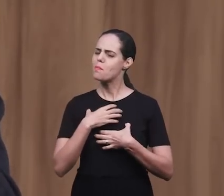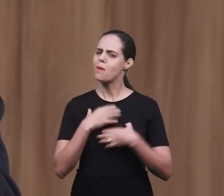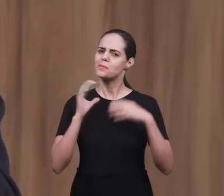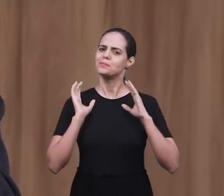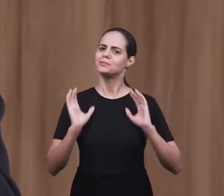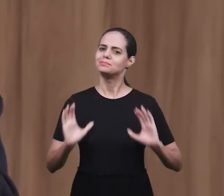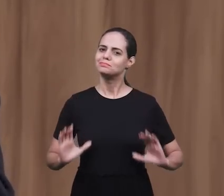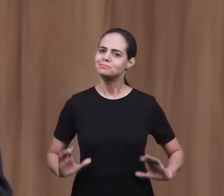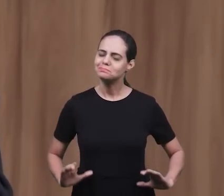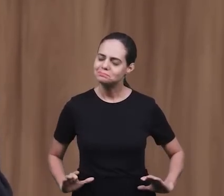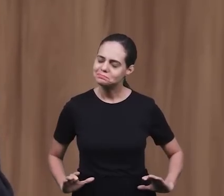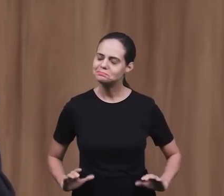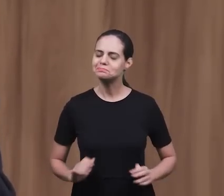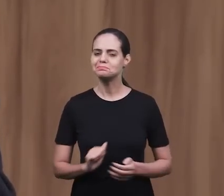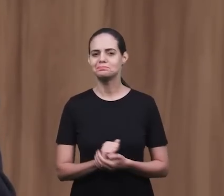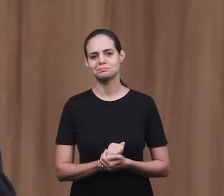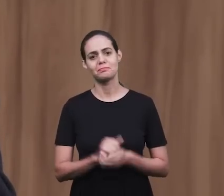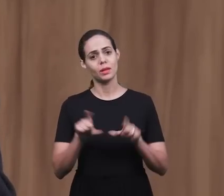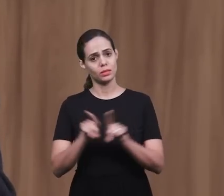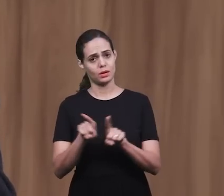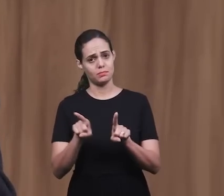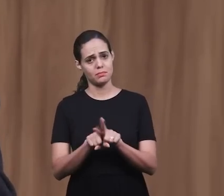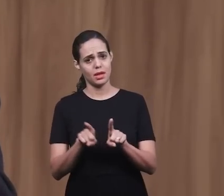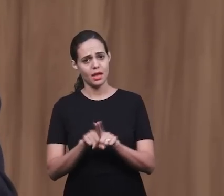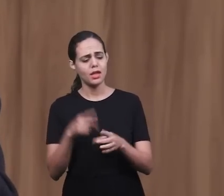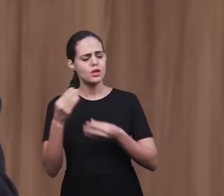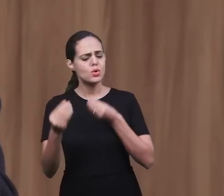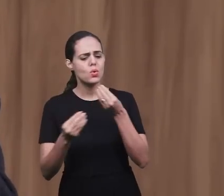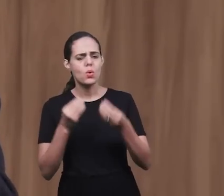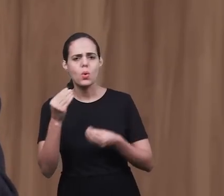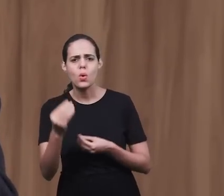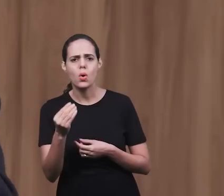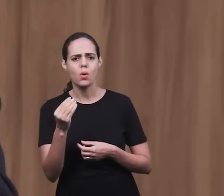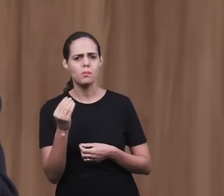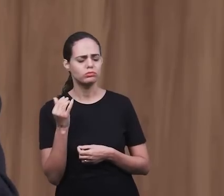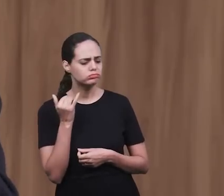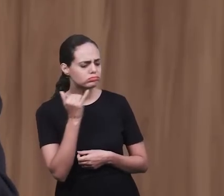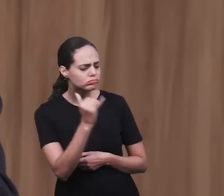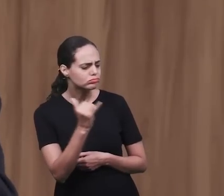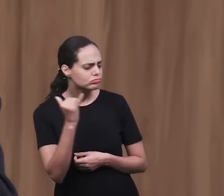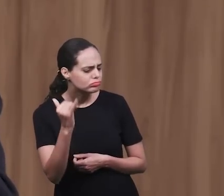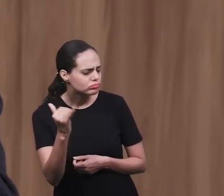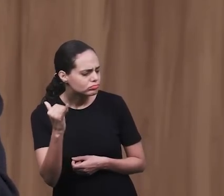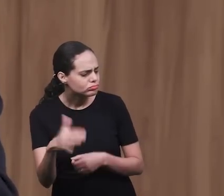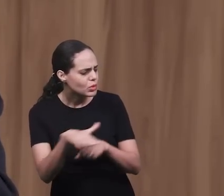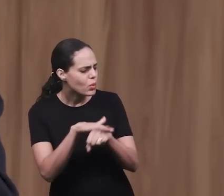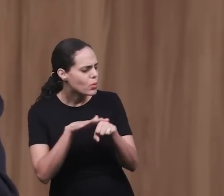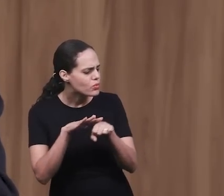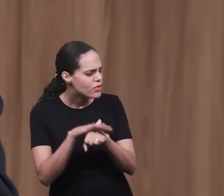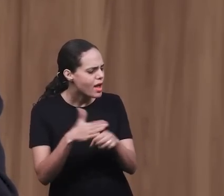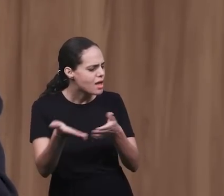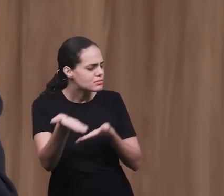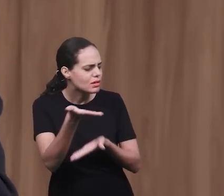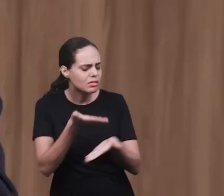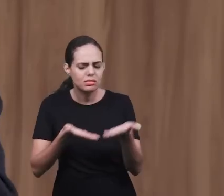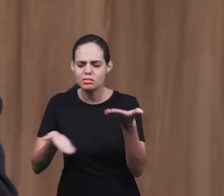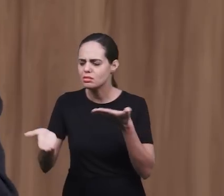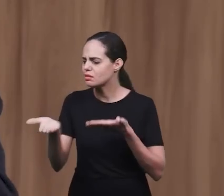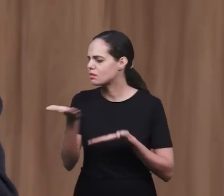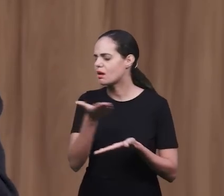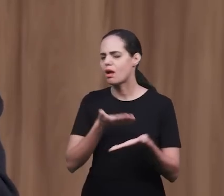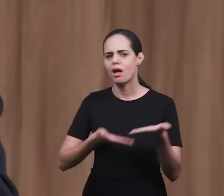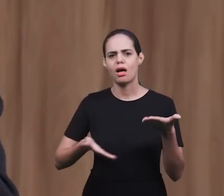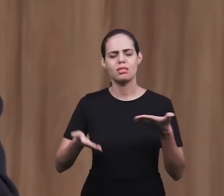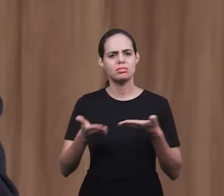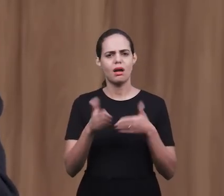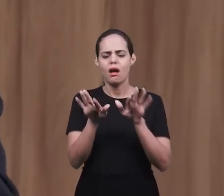comportar, na sua maneira de se dirigir às pessoas e, acima de tudo, uma pessoa que é humilde. O que é ser humilde?